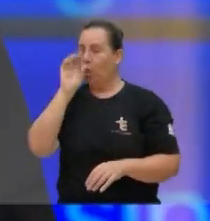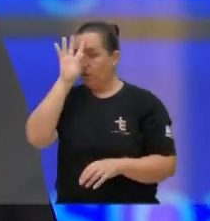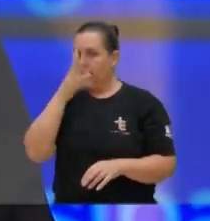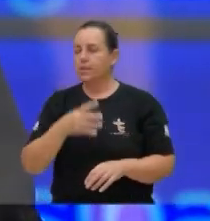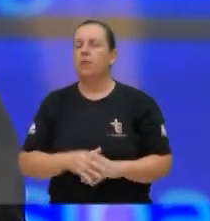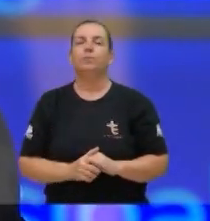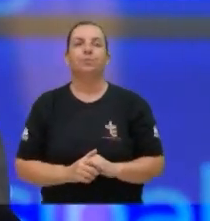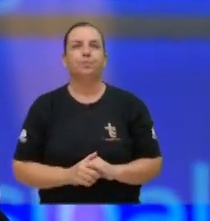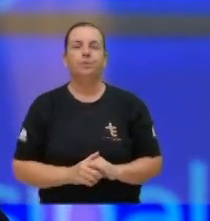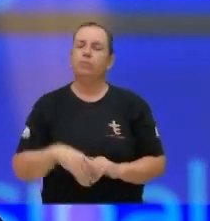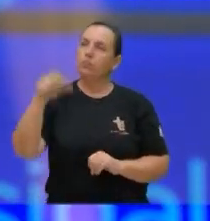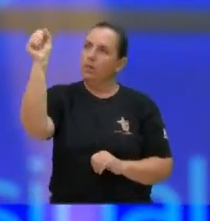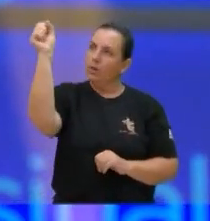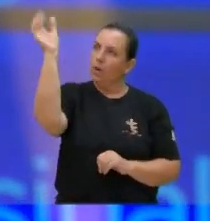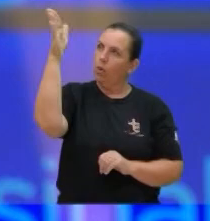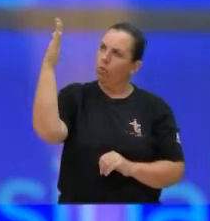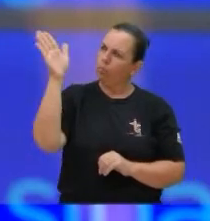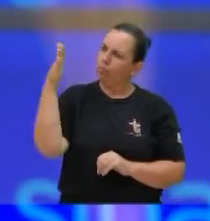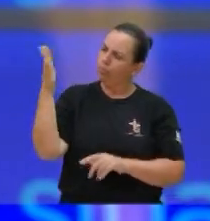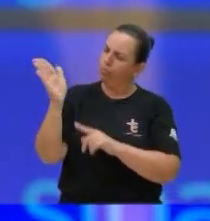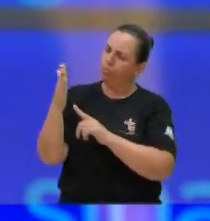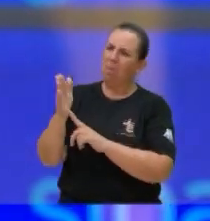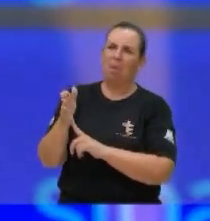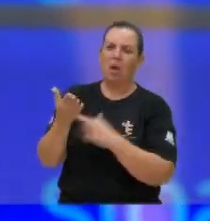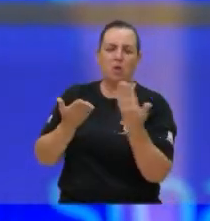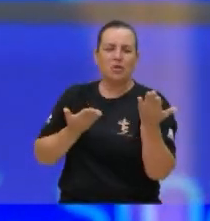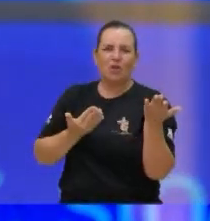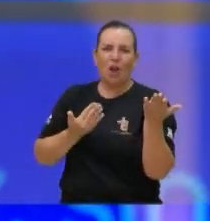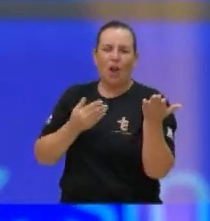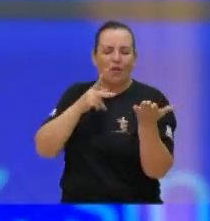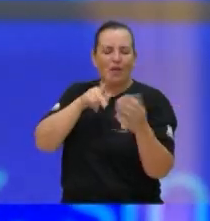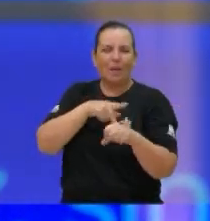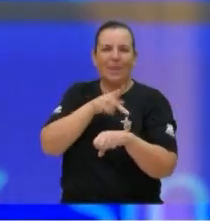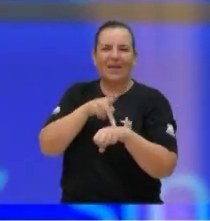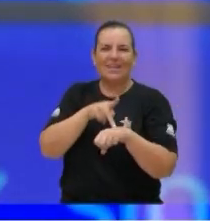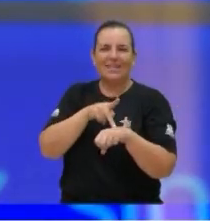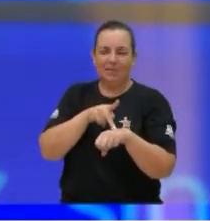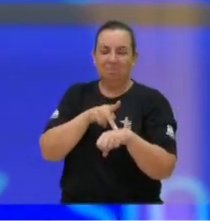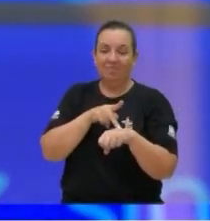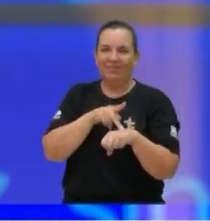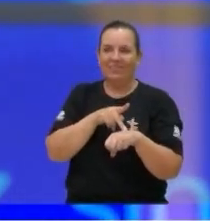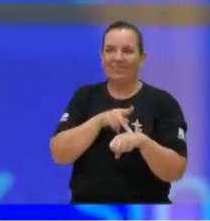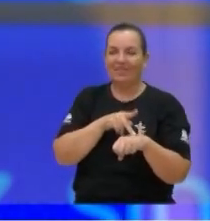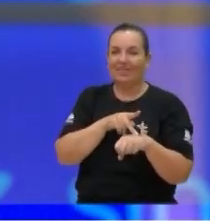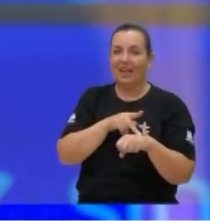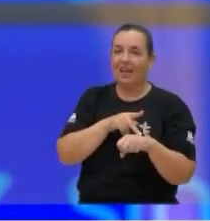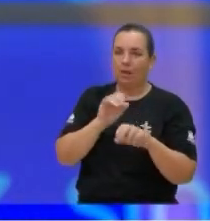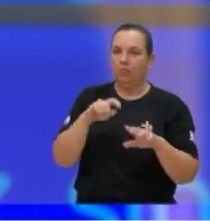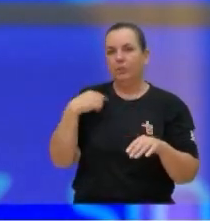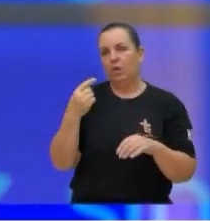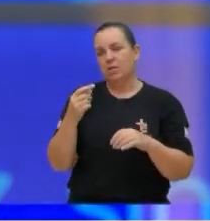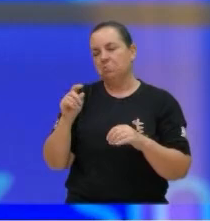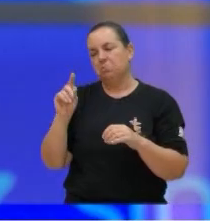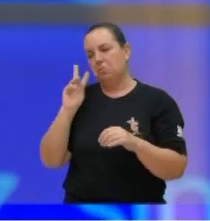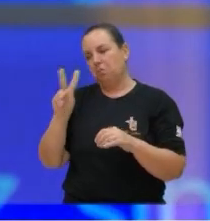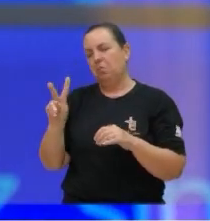O Brasil ainda era um jovem país, não é? Fomos descobertos em 1500,